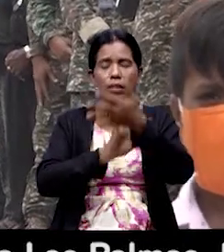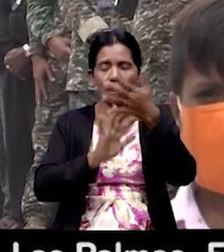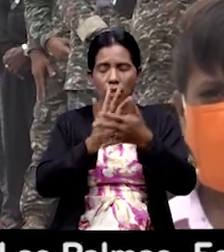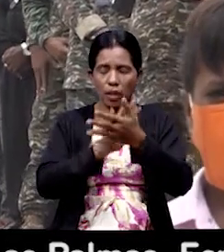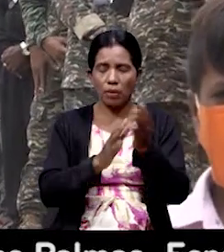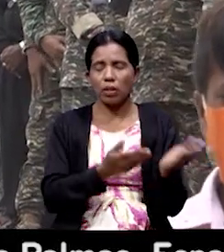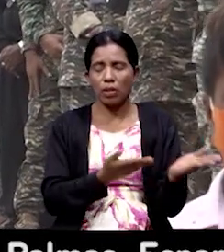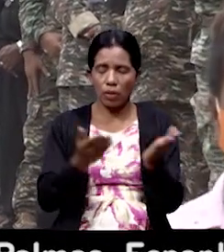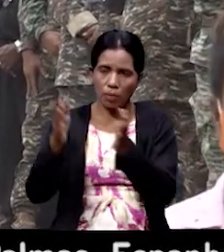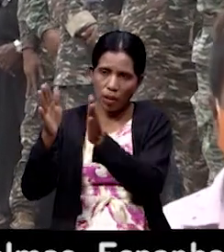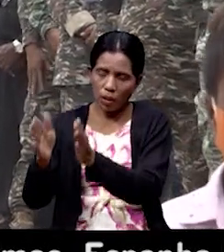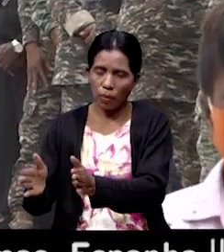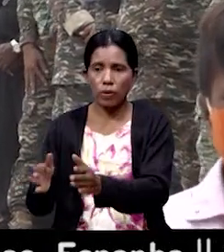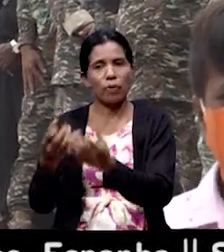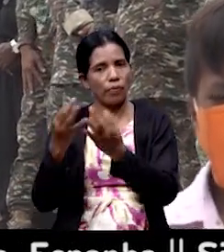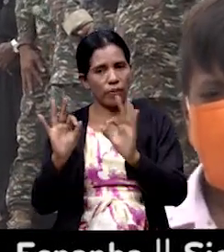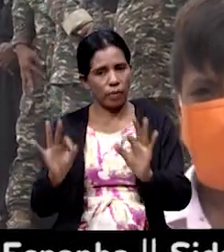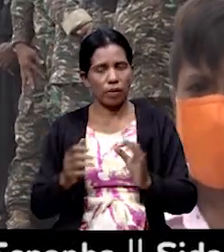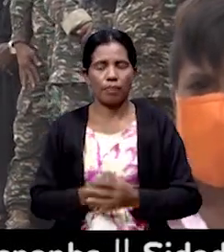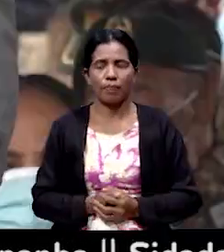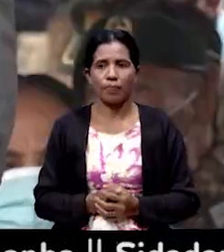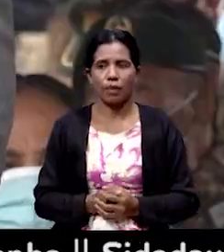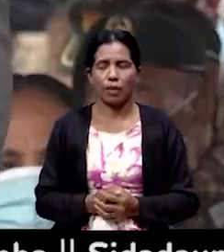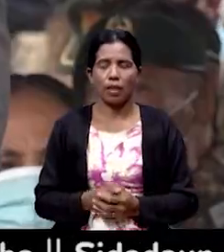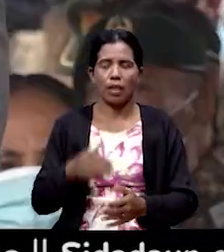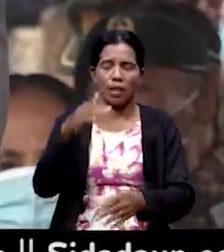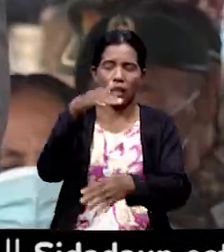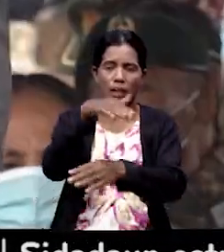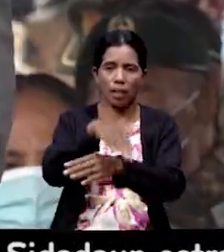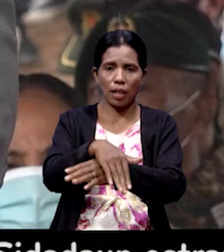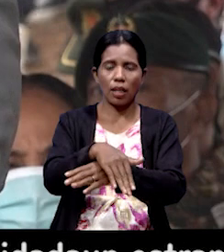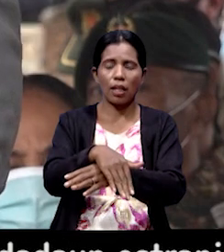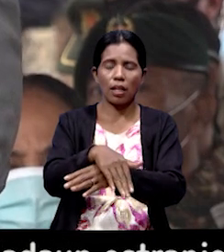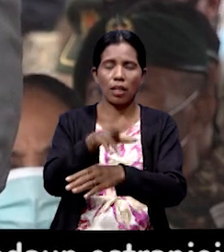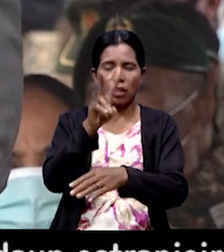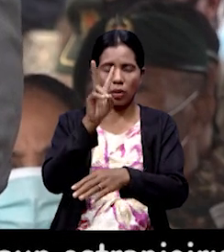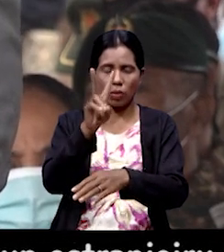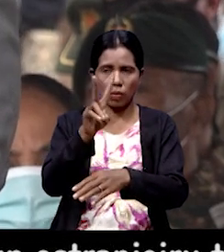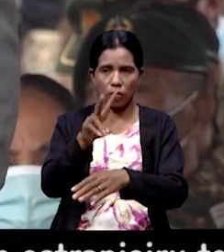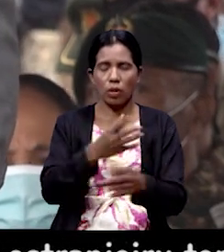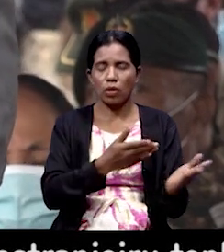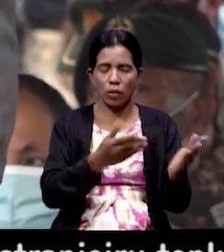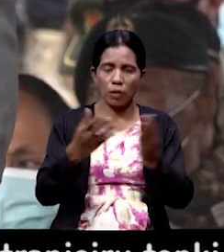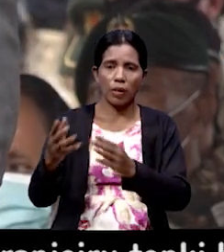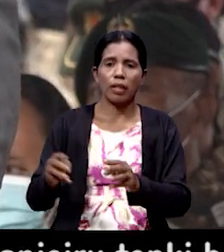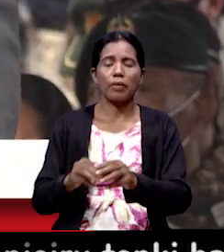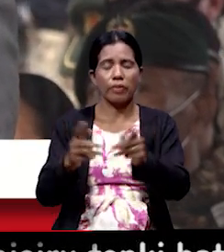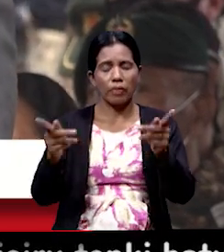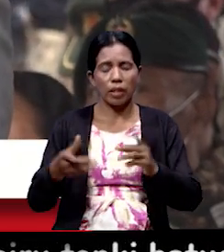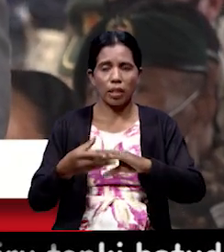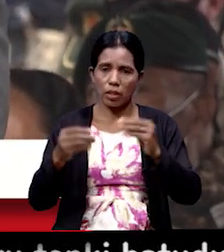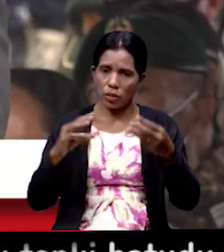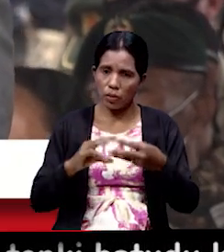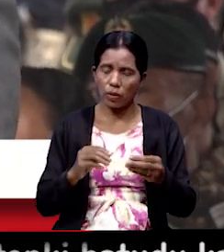nia tore mata. Velório loron rua kalan rua e matibia ni helafate toma ia museu da resistência no